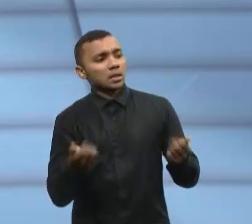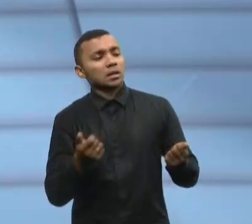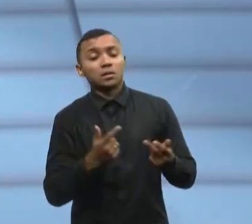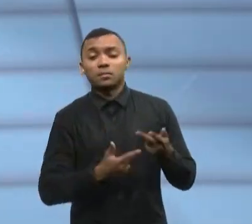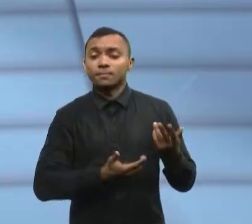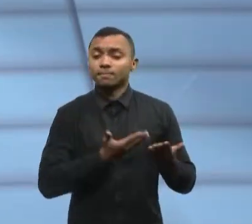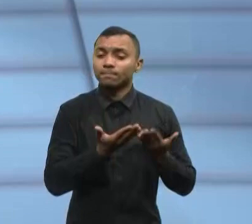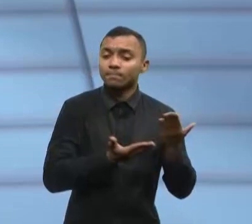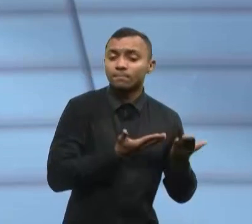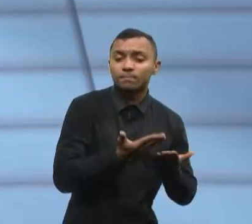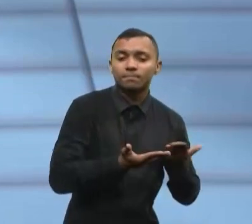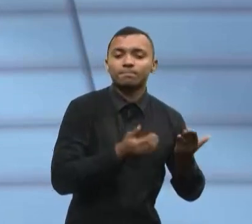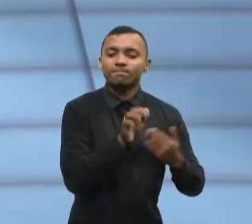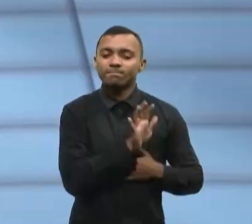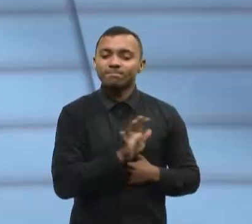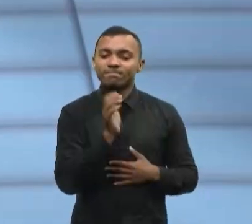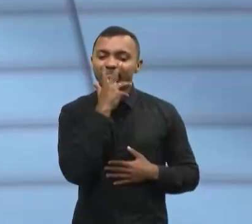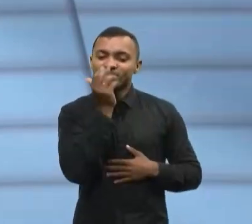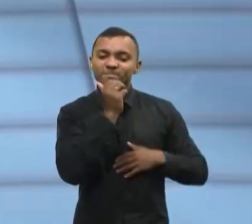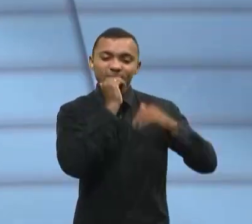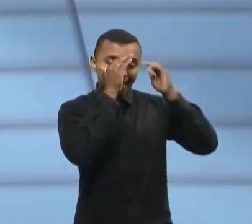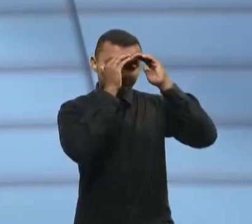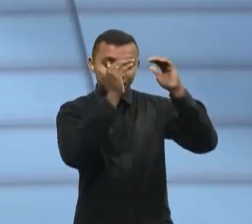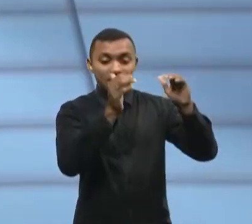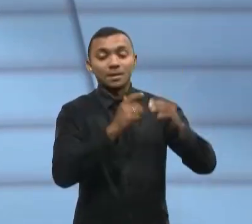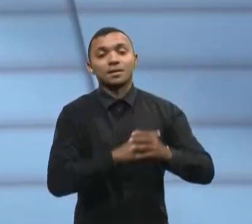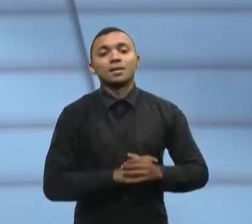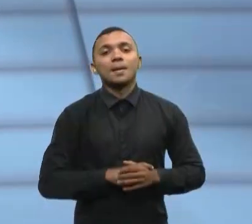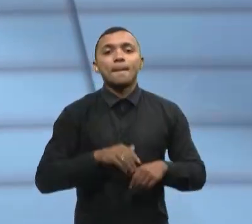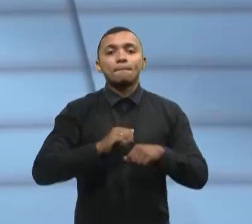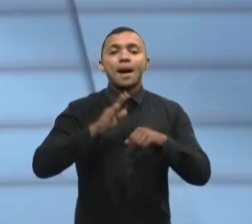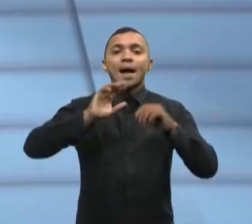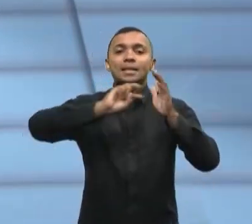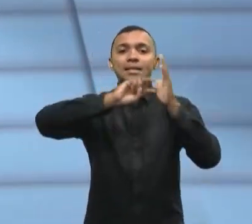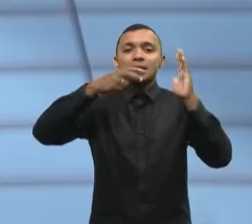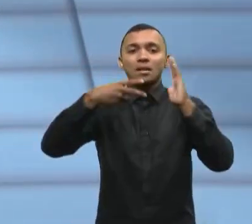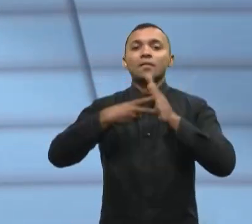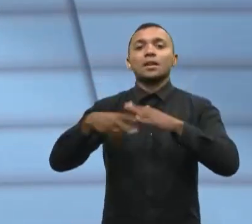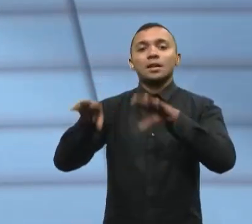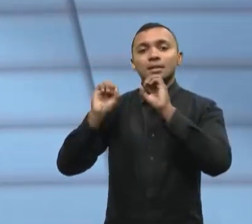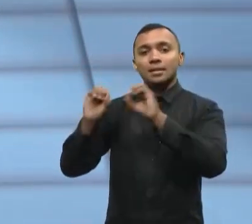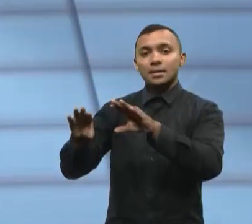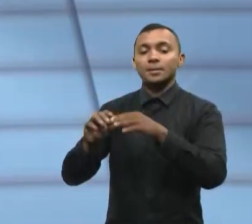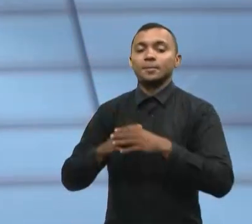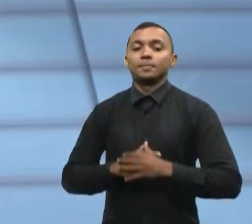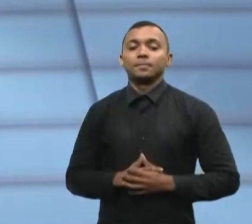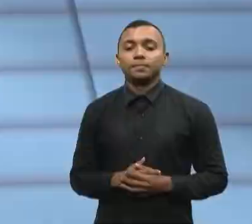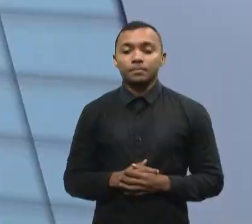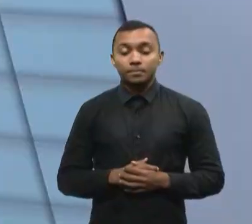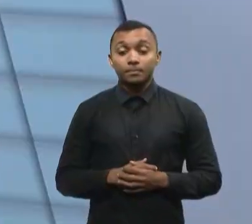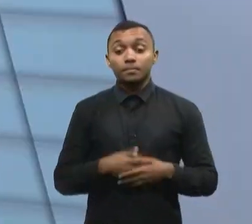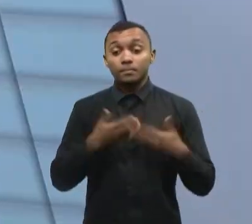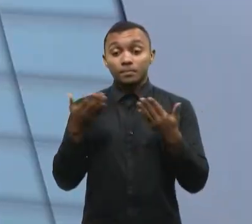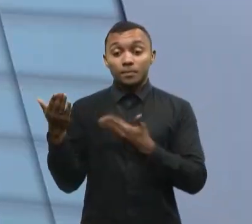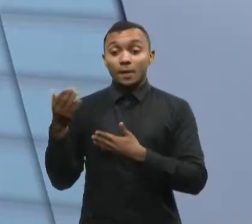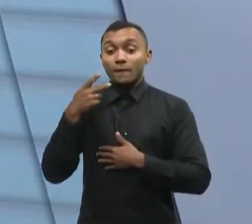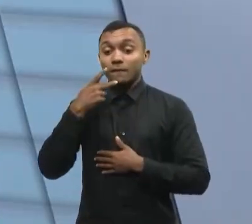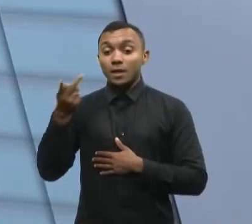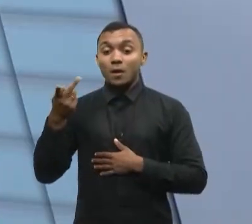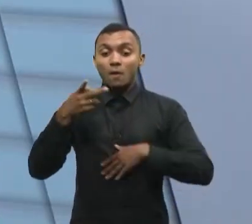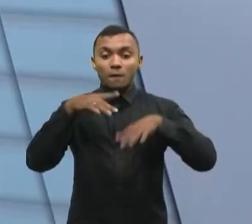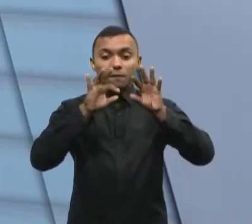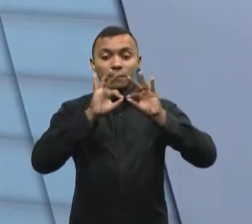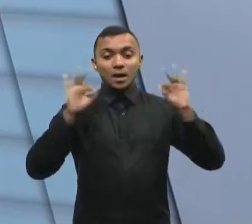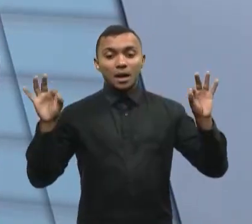vê de uma forma respeitosa, mas você está ensinando o outro a fazer dessa maneira. Você disse uma frase aí,